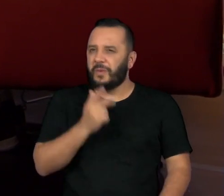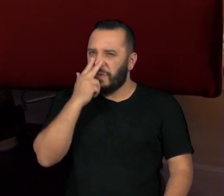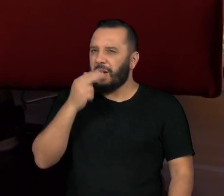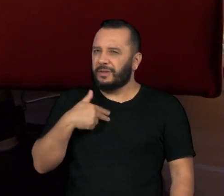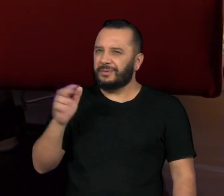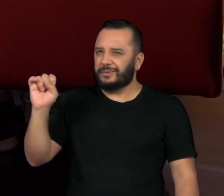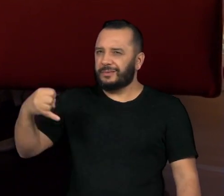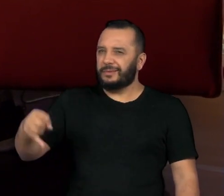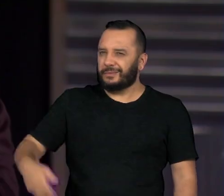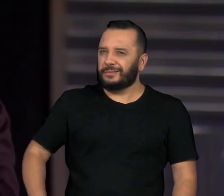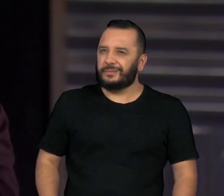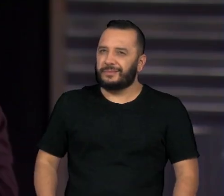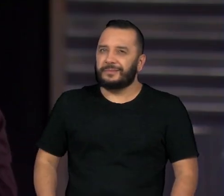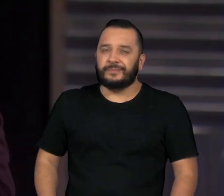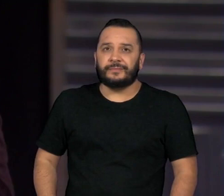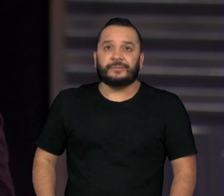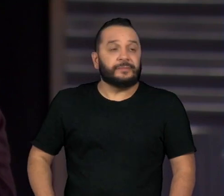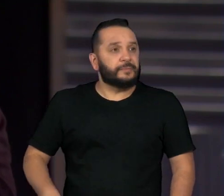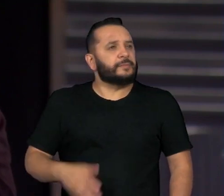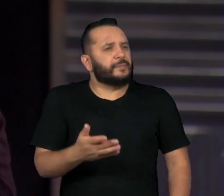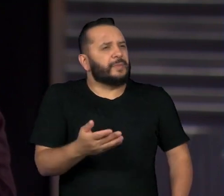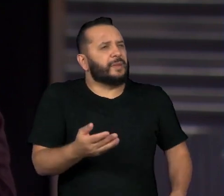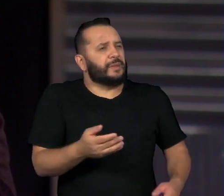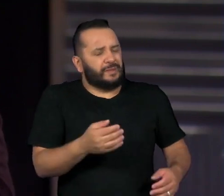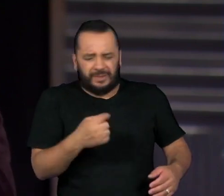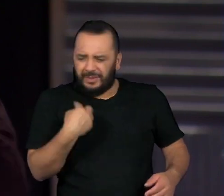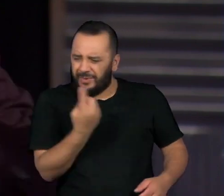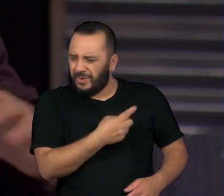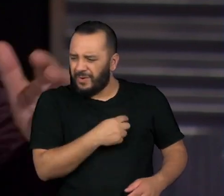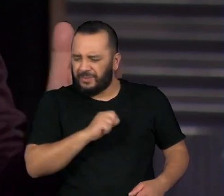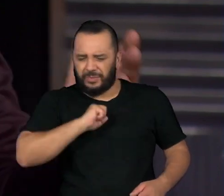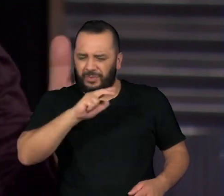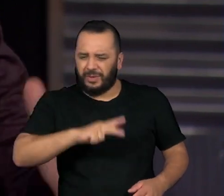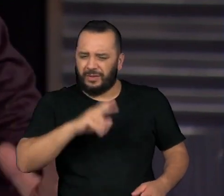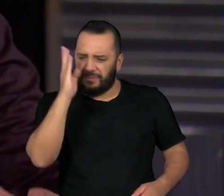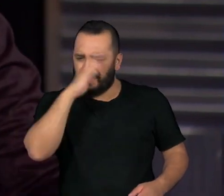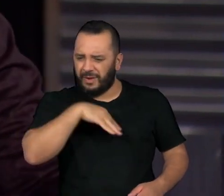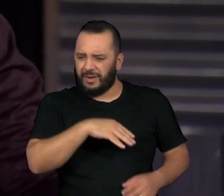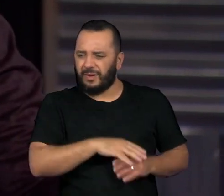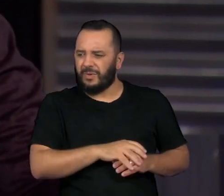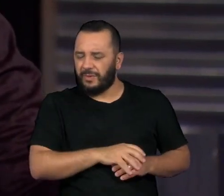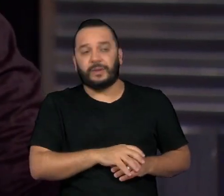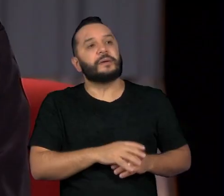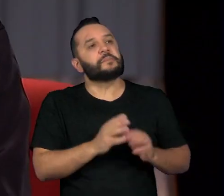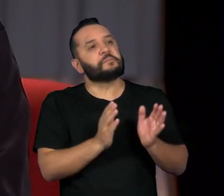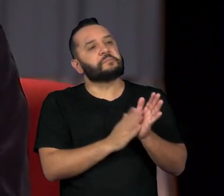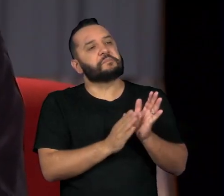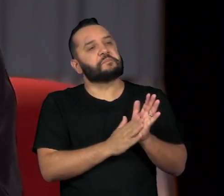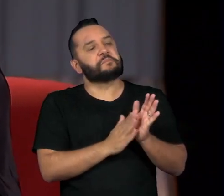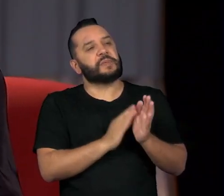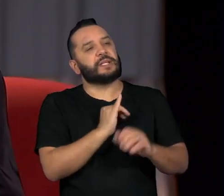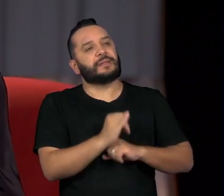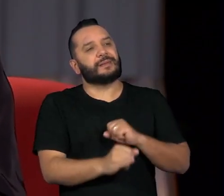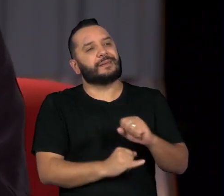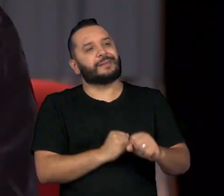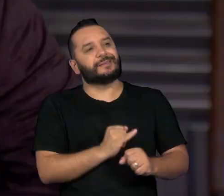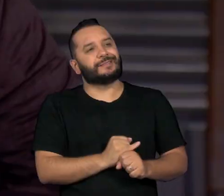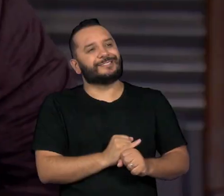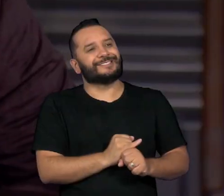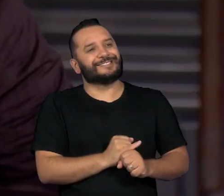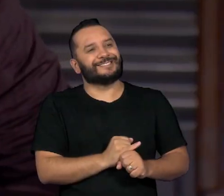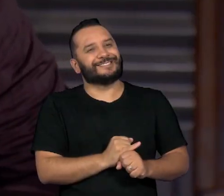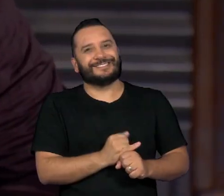entender. O que nós fizemos aí, que coisa, né? Isso é que é... Viva a internet. Sim.